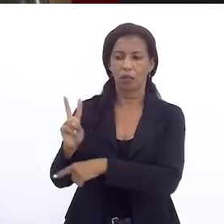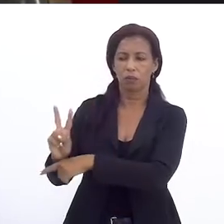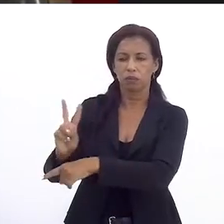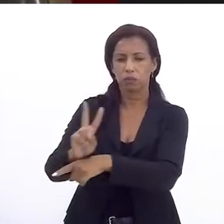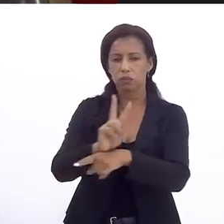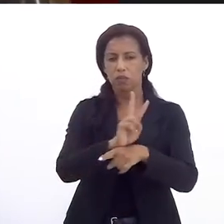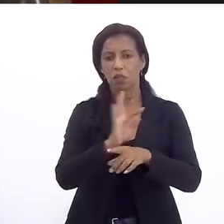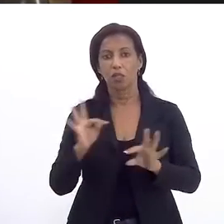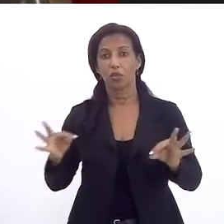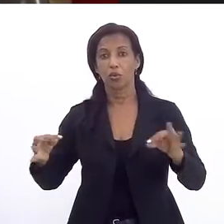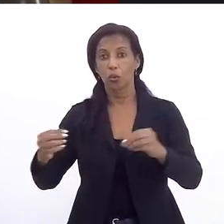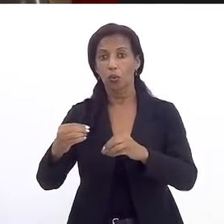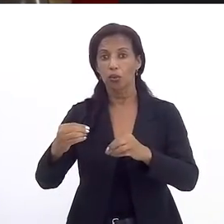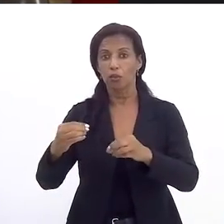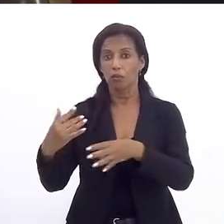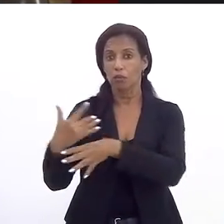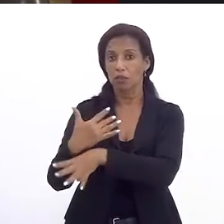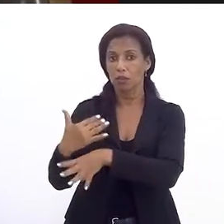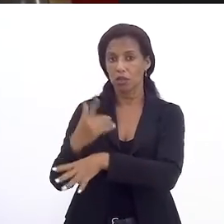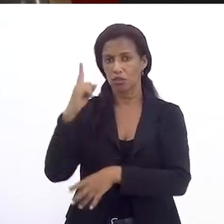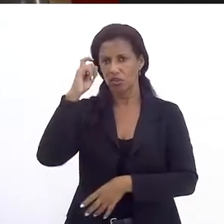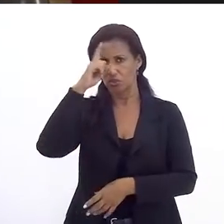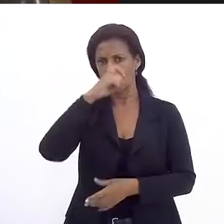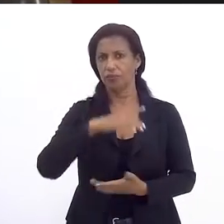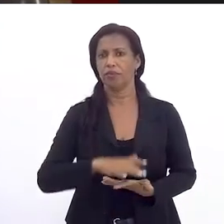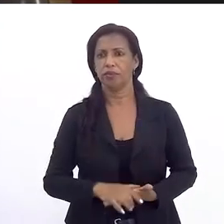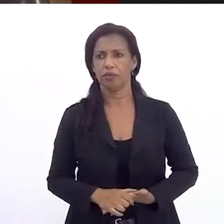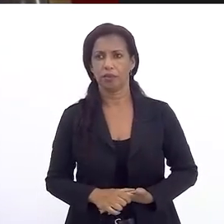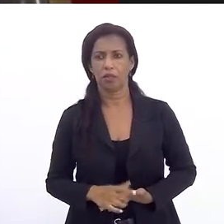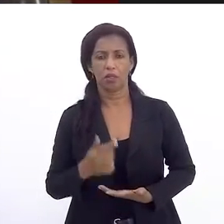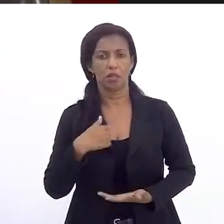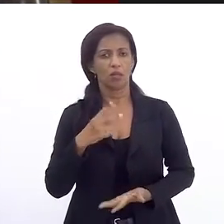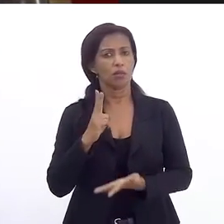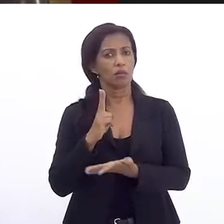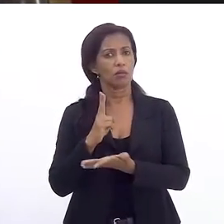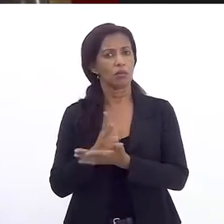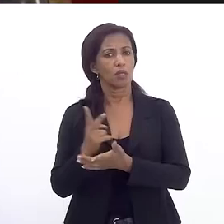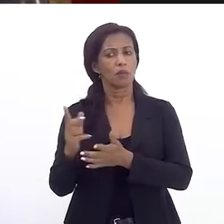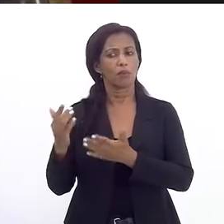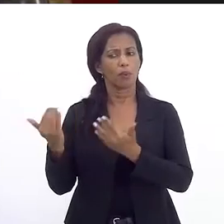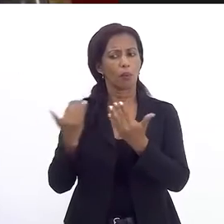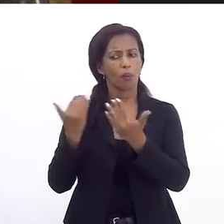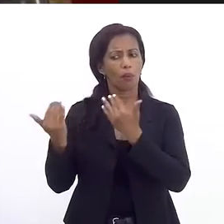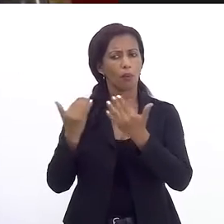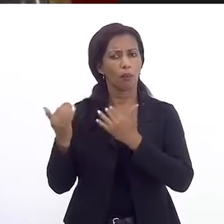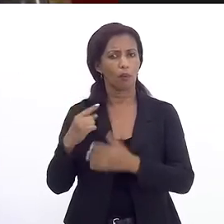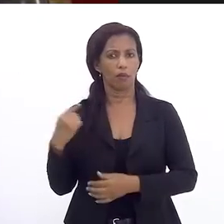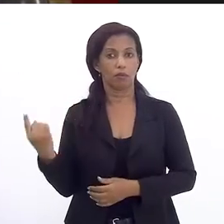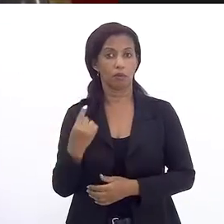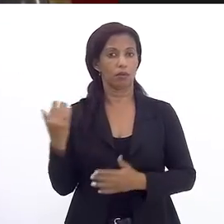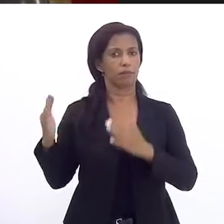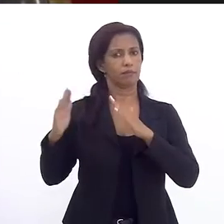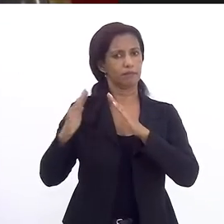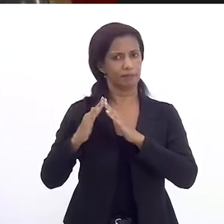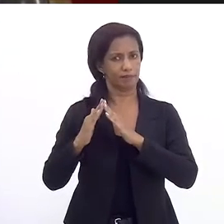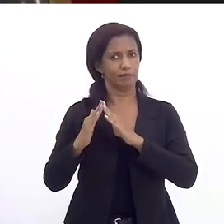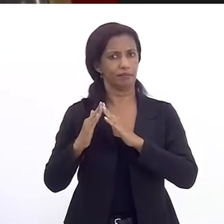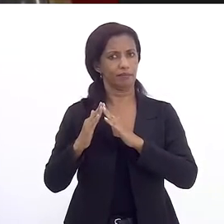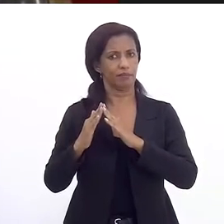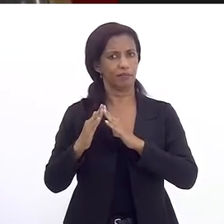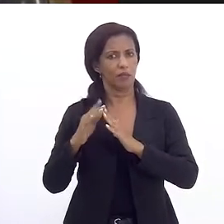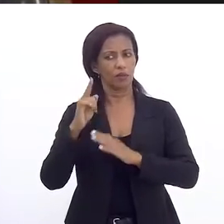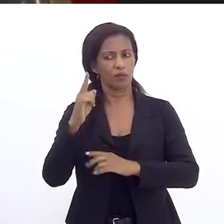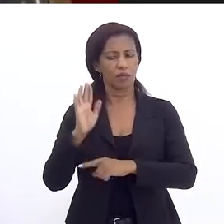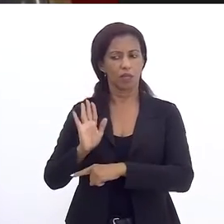que é fácil, que a gente tem um cofre cheio de dinheiro, e as coisas não são assim. Você atender a todos,